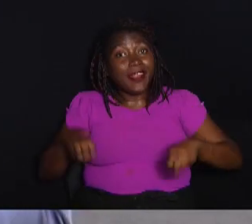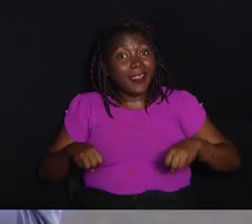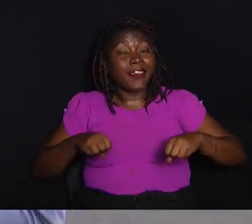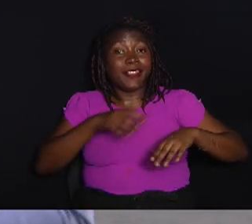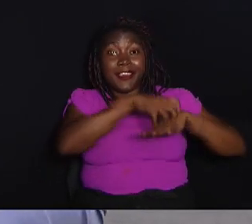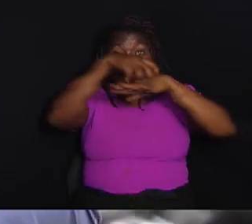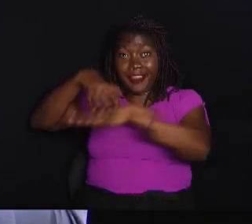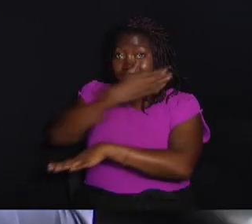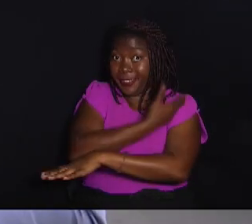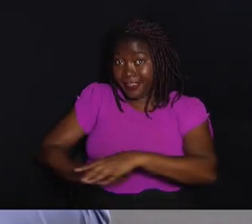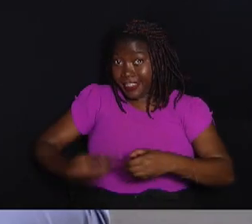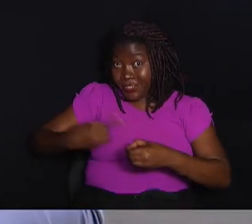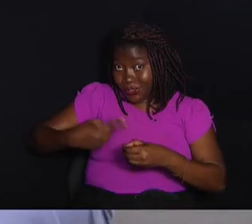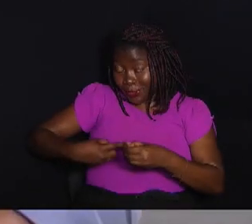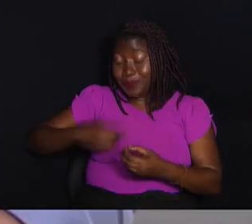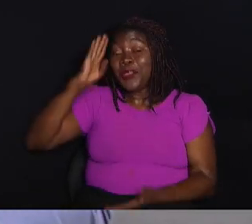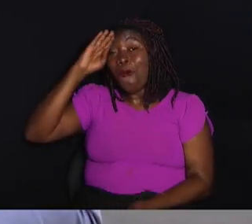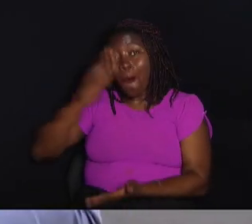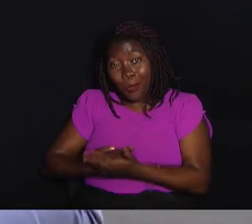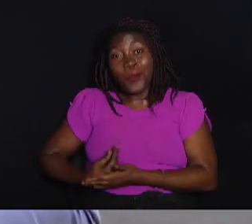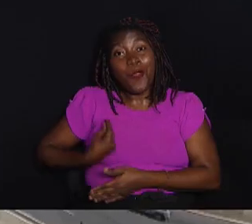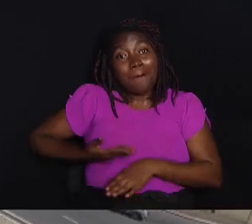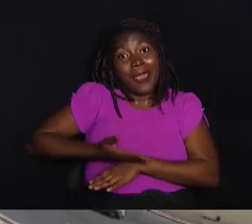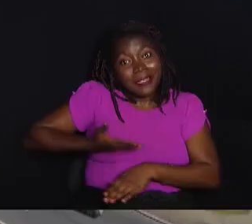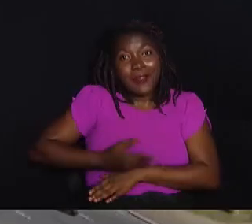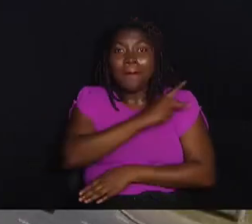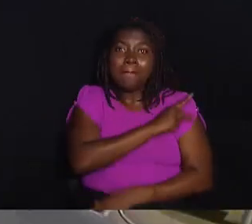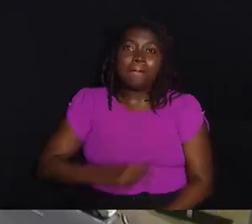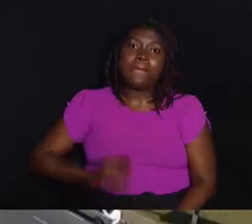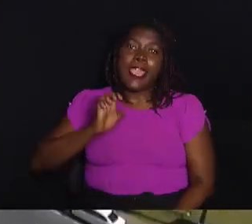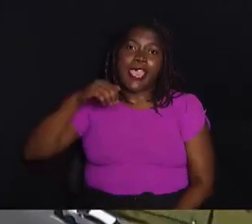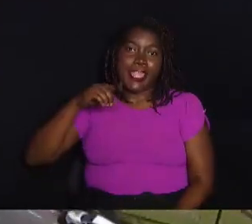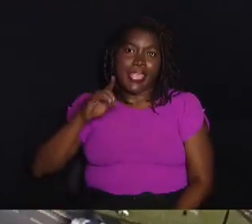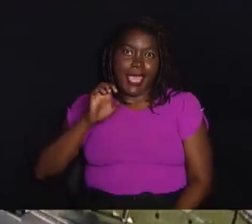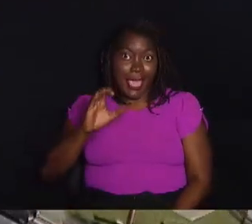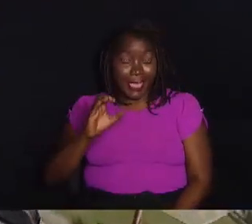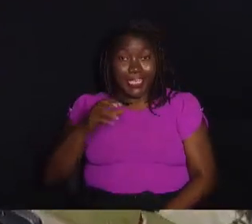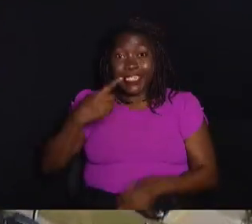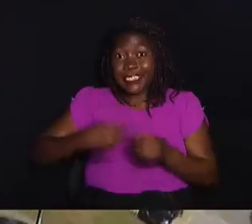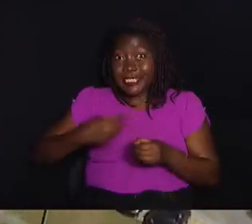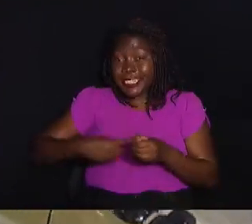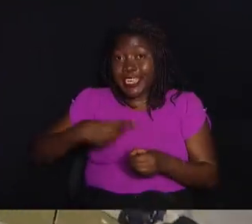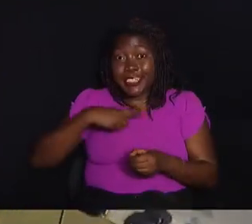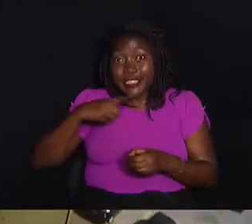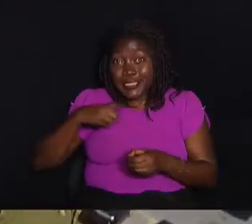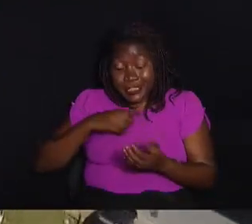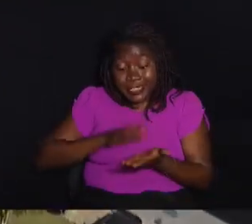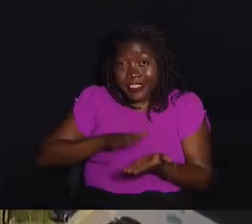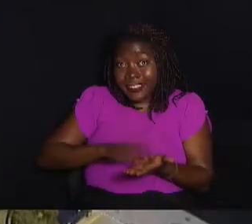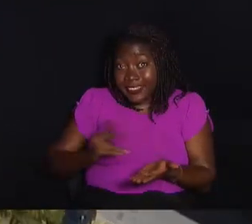cidade que contou com a participação do presidente da endc a cidade tem uma das passagens mais caras do país e para o